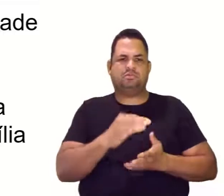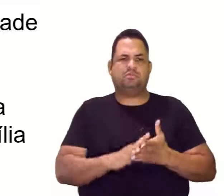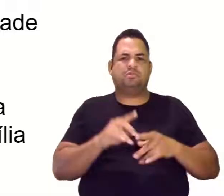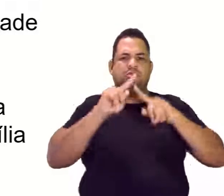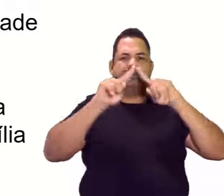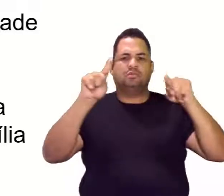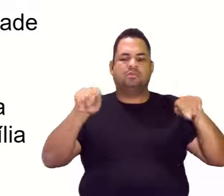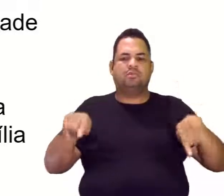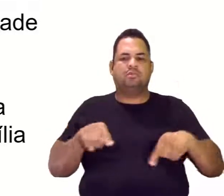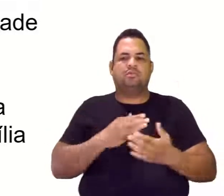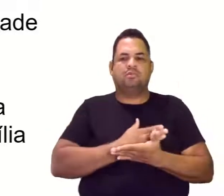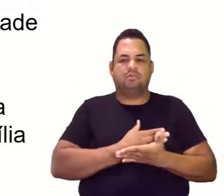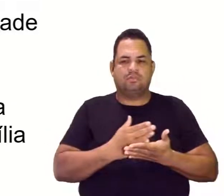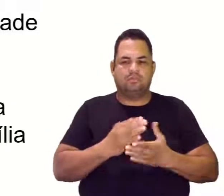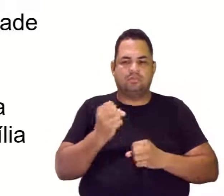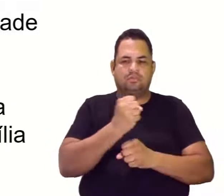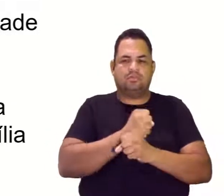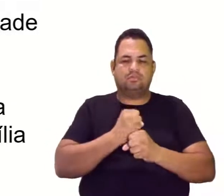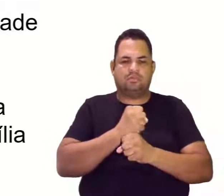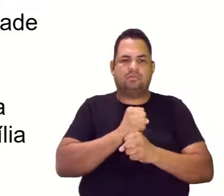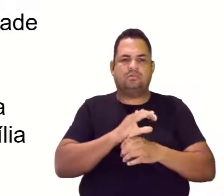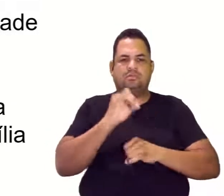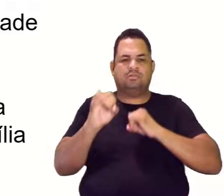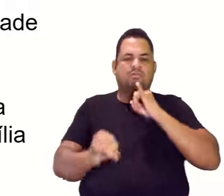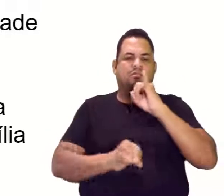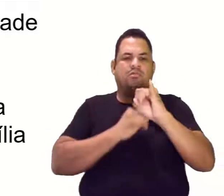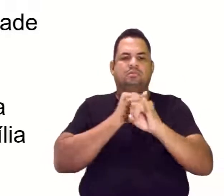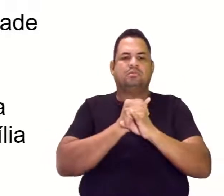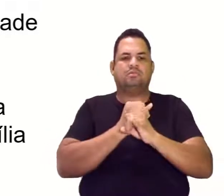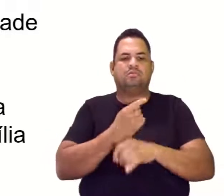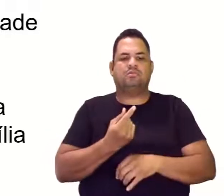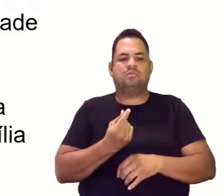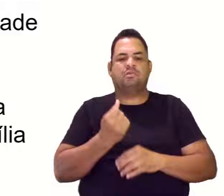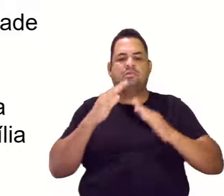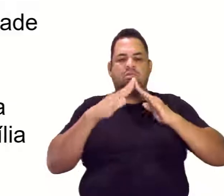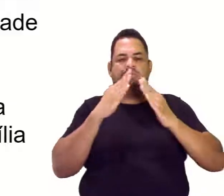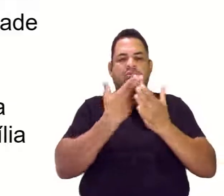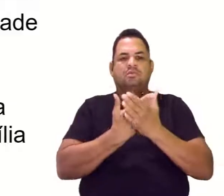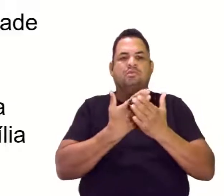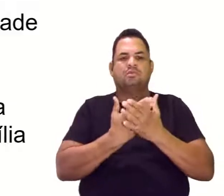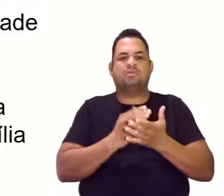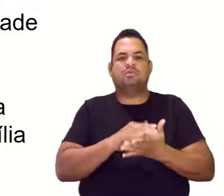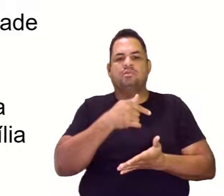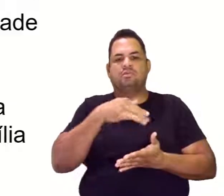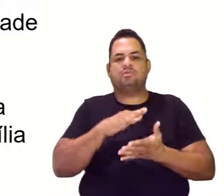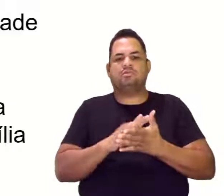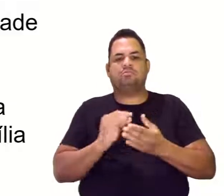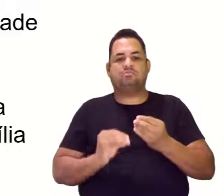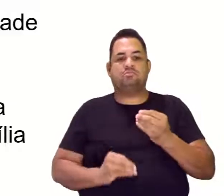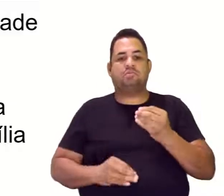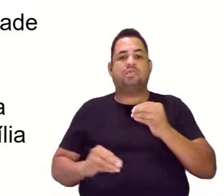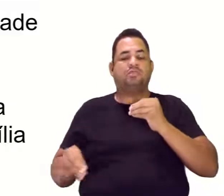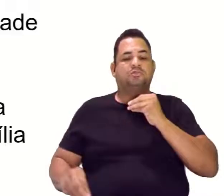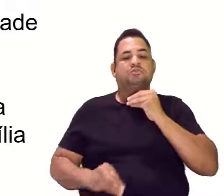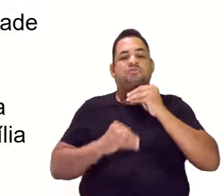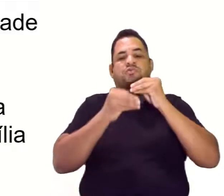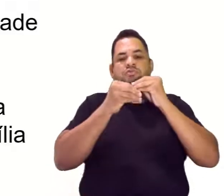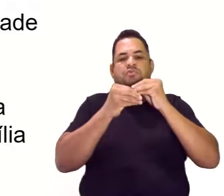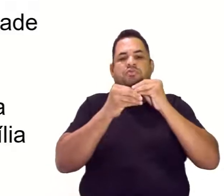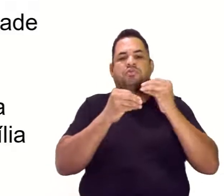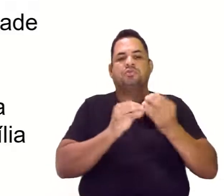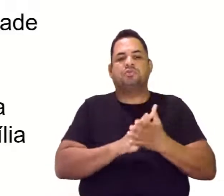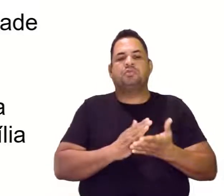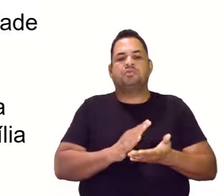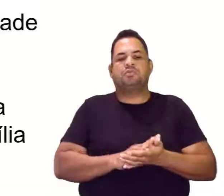dessa tabelinha, no início do ano, a internet e a mensalidade escolar tiveram acréscimos. e respectivamente, né? Ou seja,